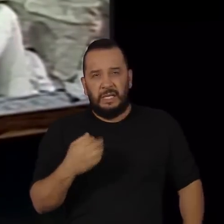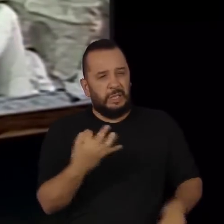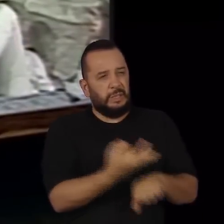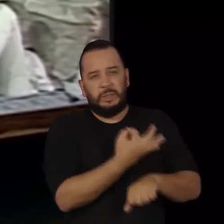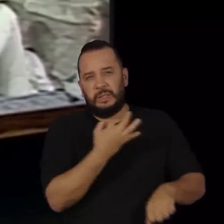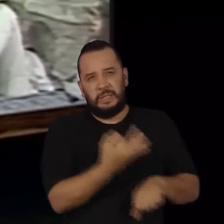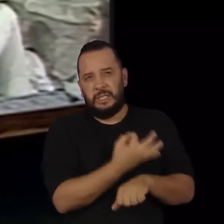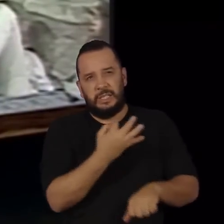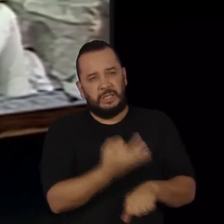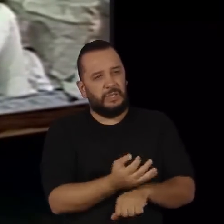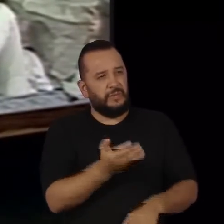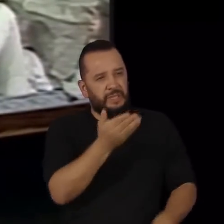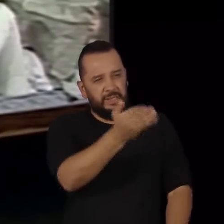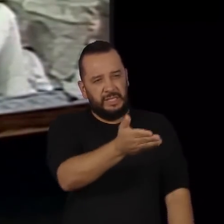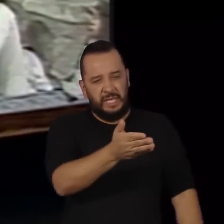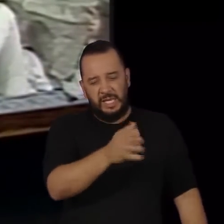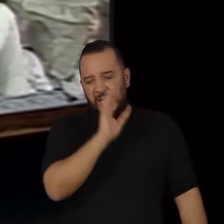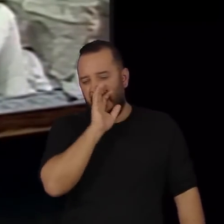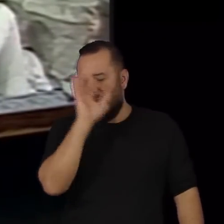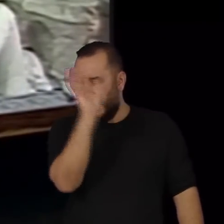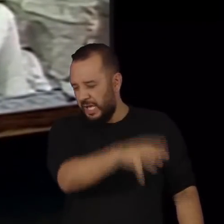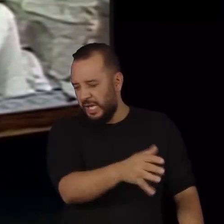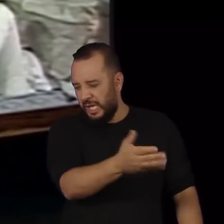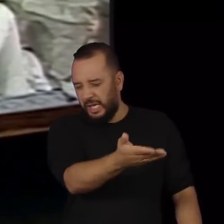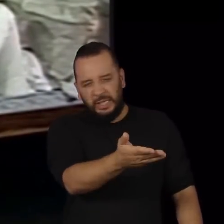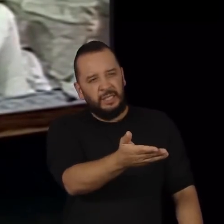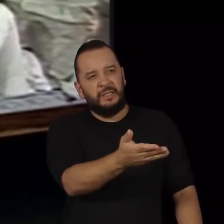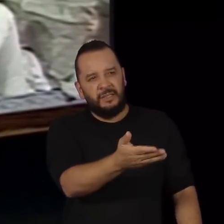Eu não aguento você!